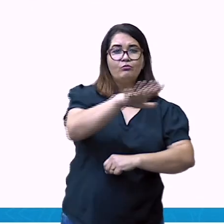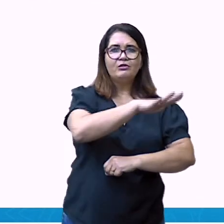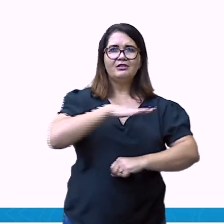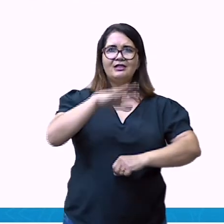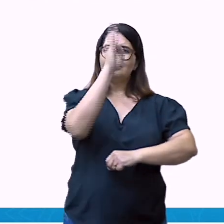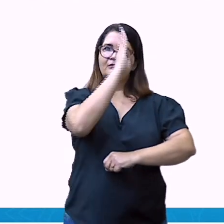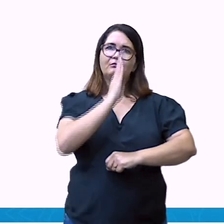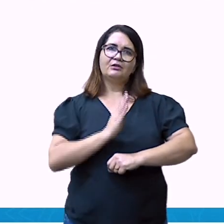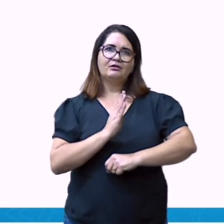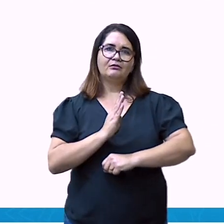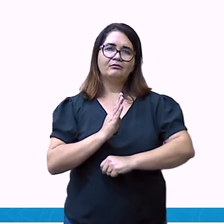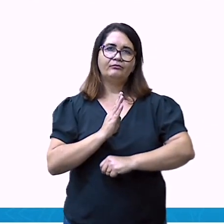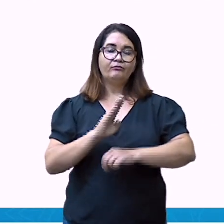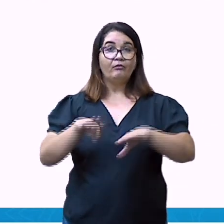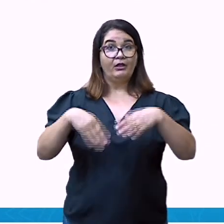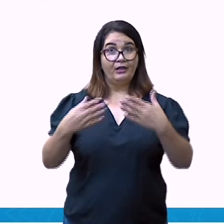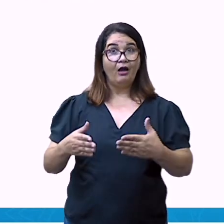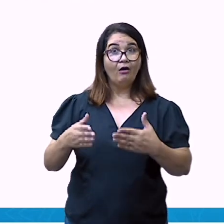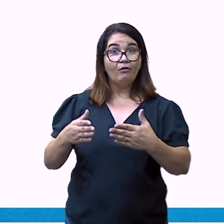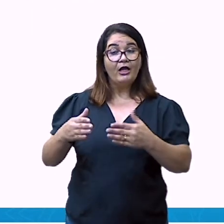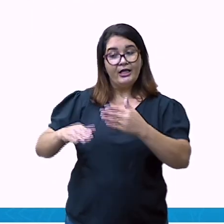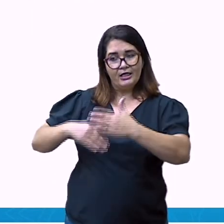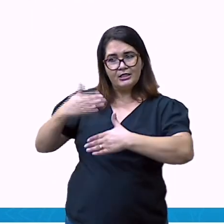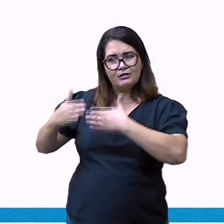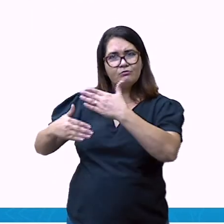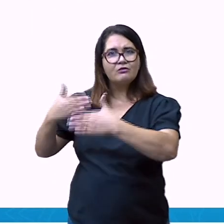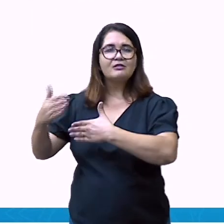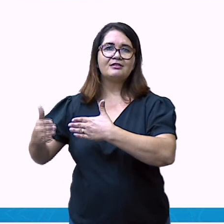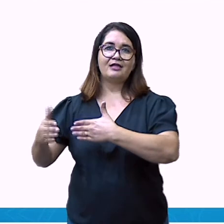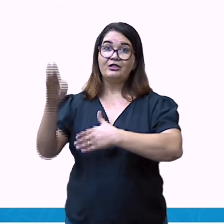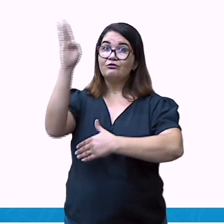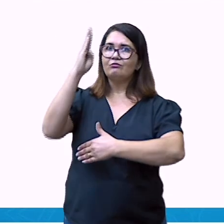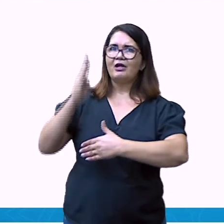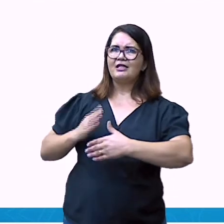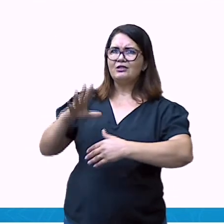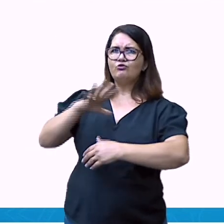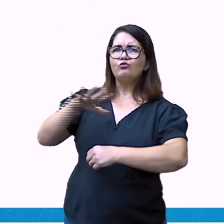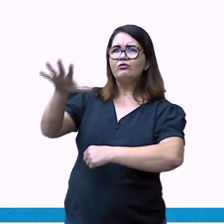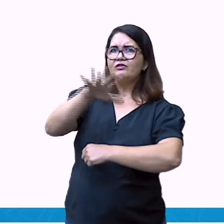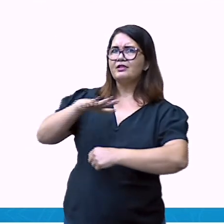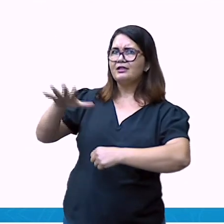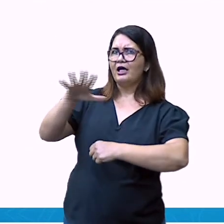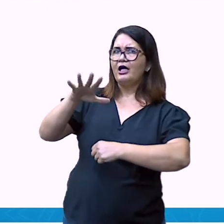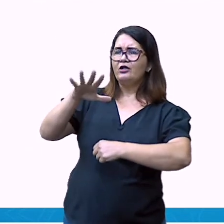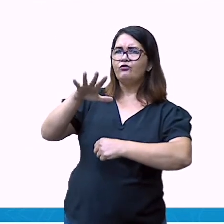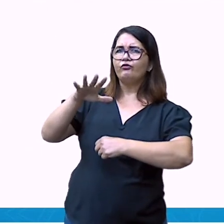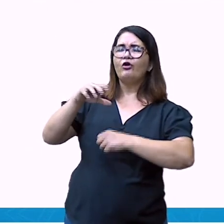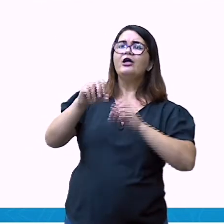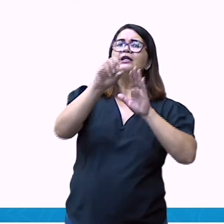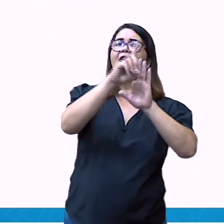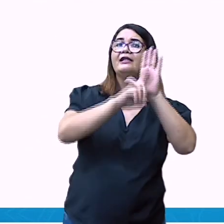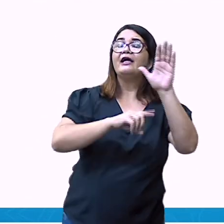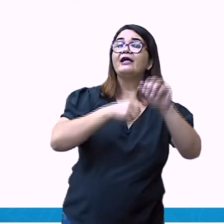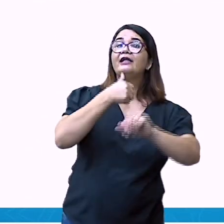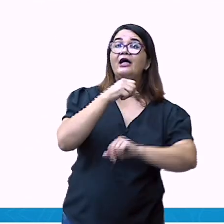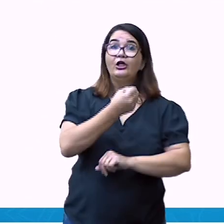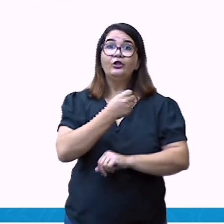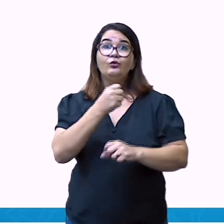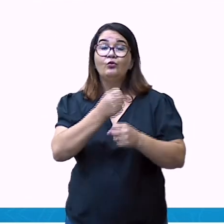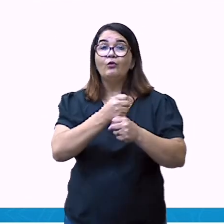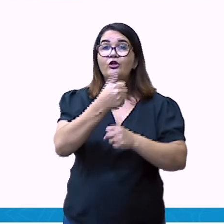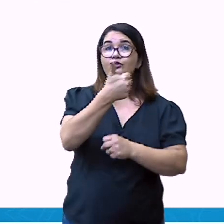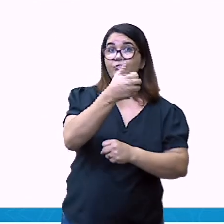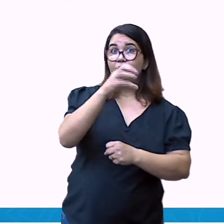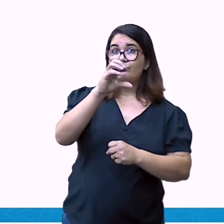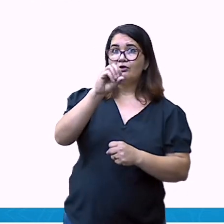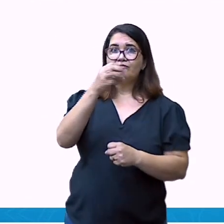O processo de urbanização do Brasil intensificou-se na década de 1930, quando as